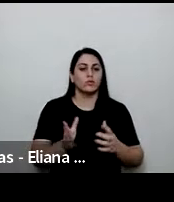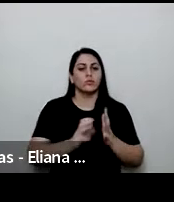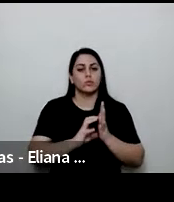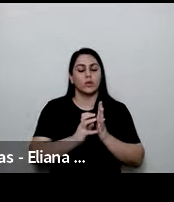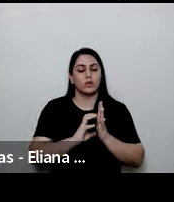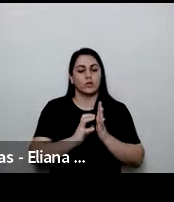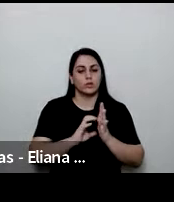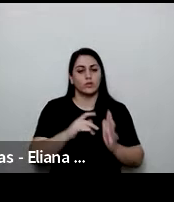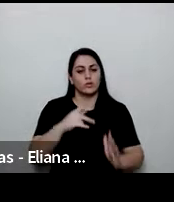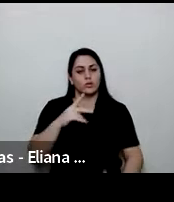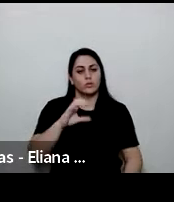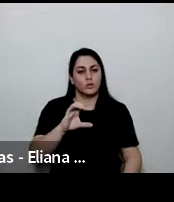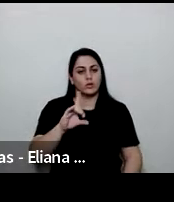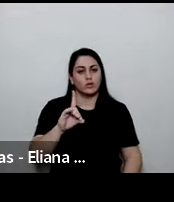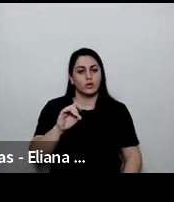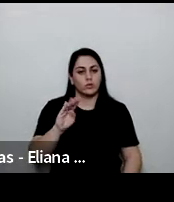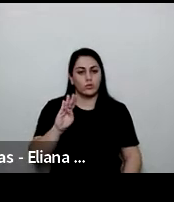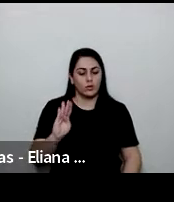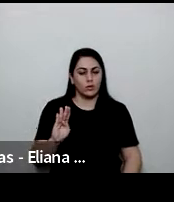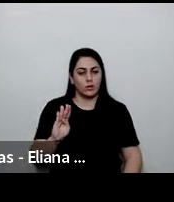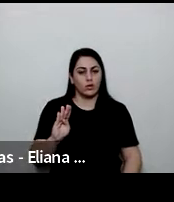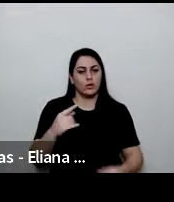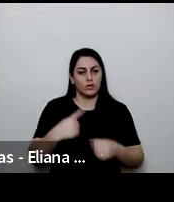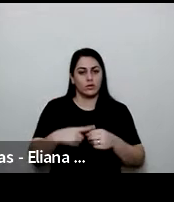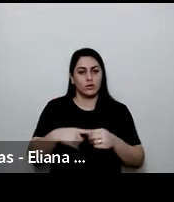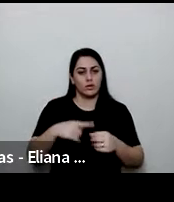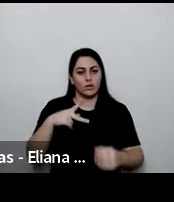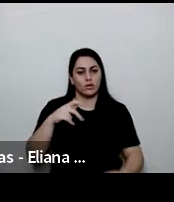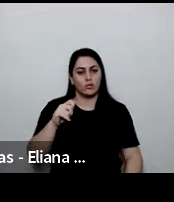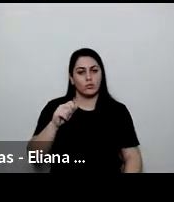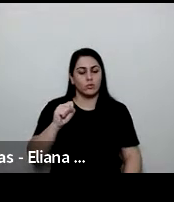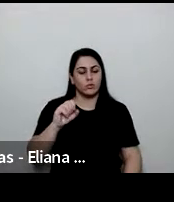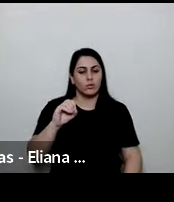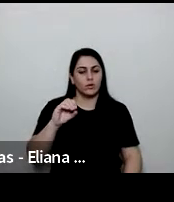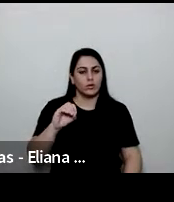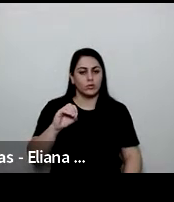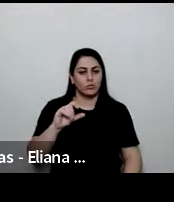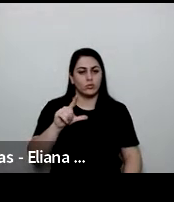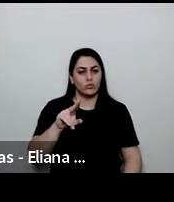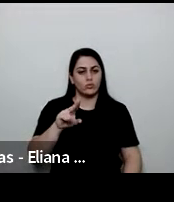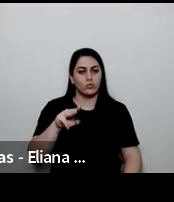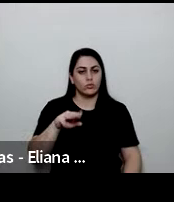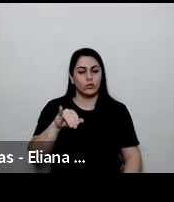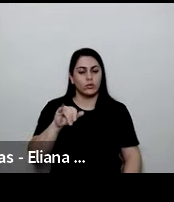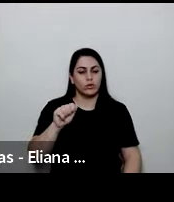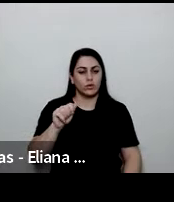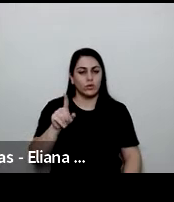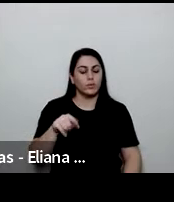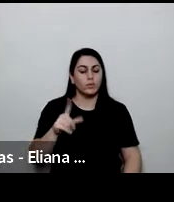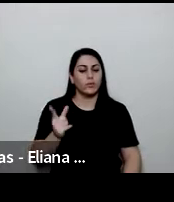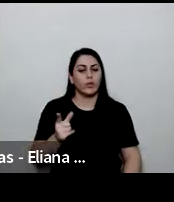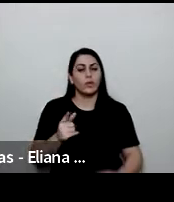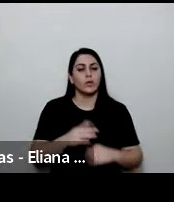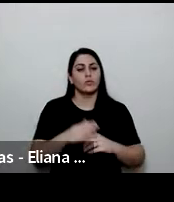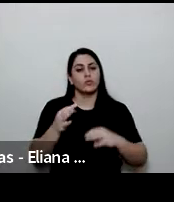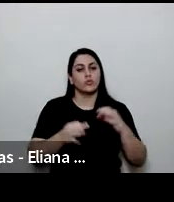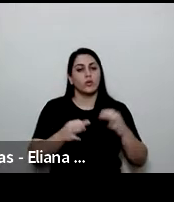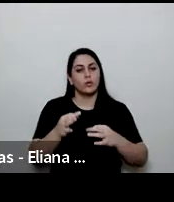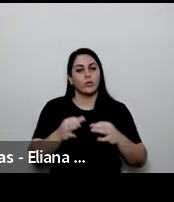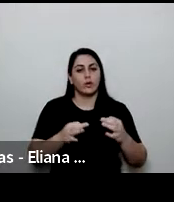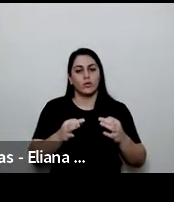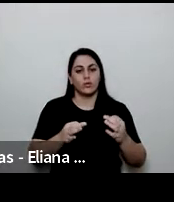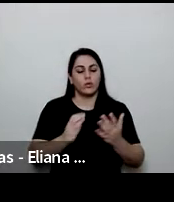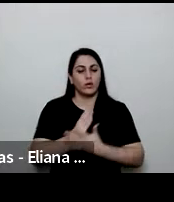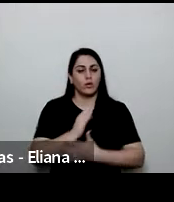do PC do B de Paço do Lumiar para julgar improcedentes os pedidos da